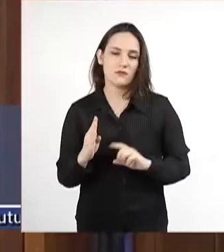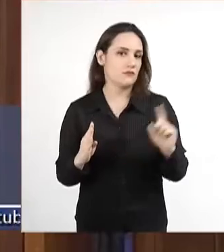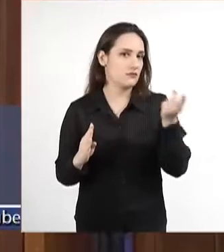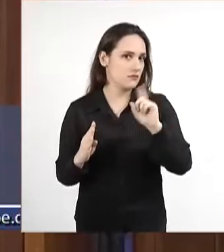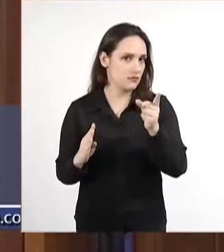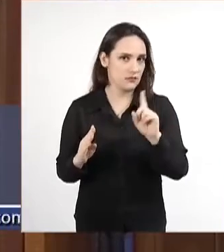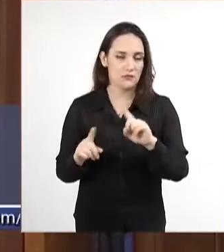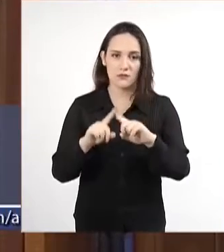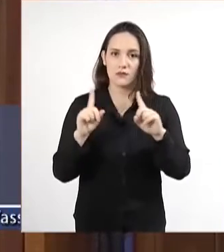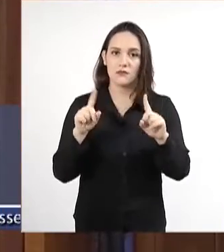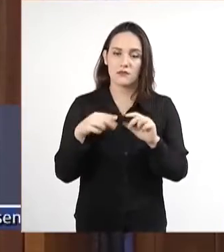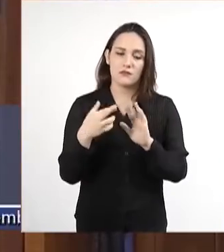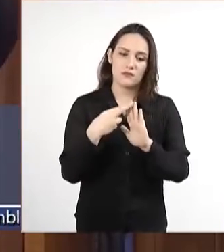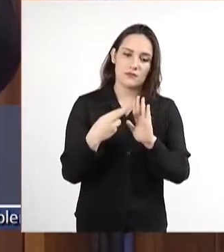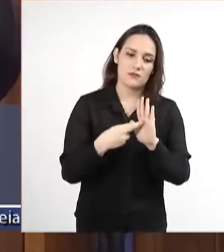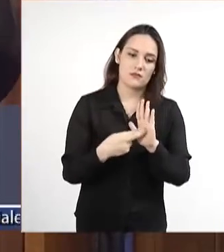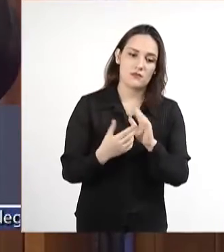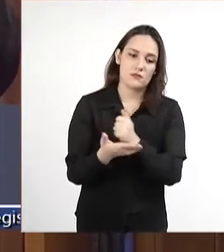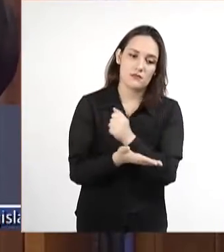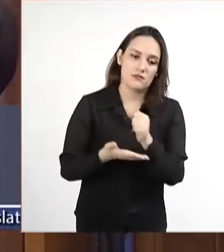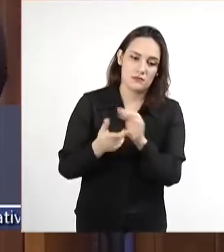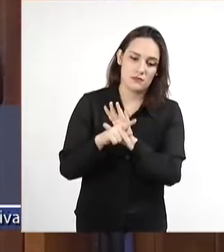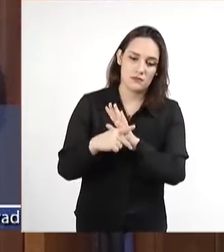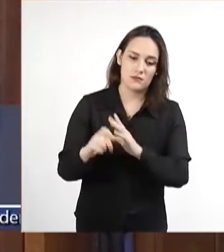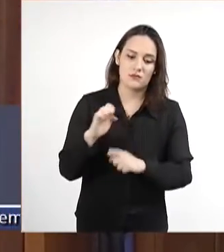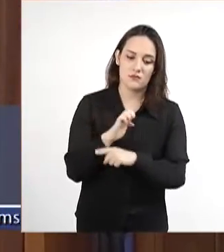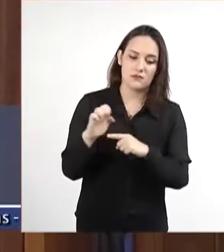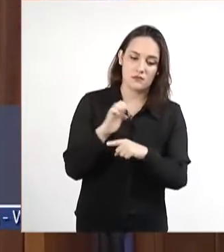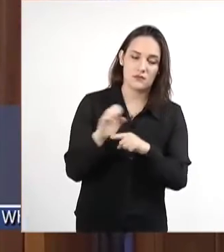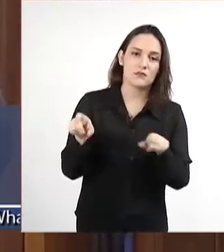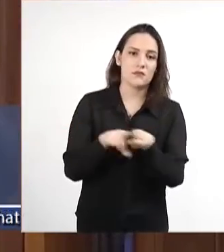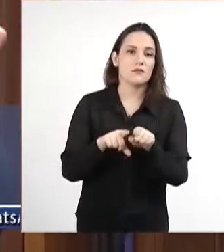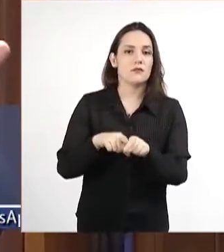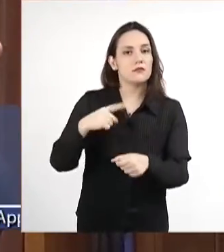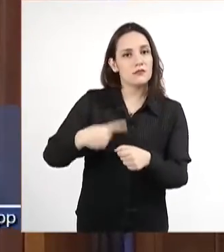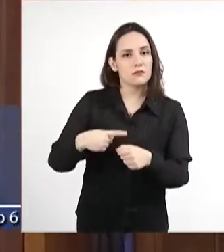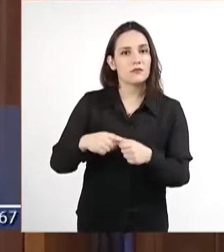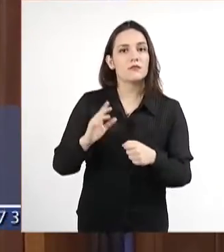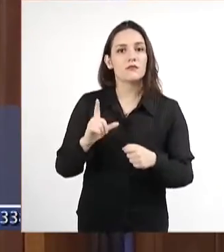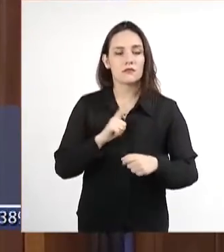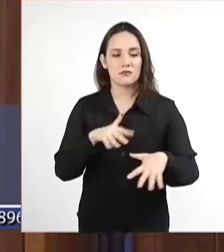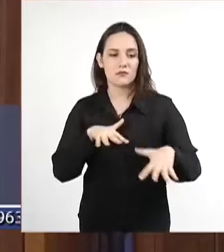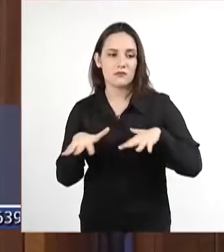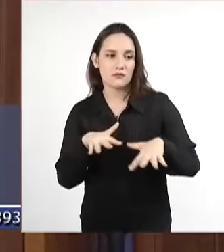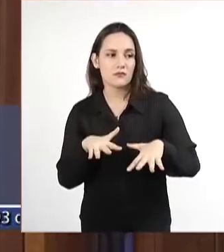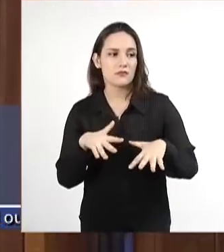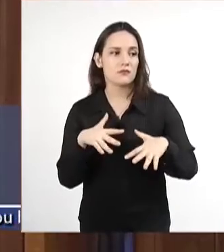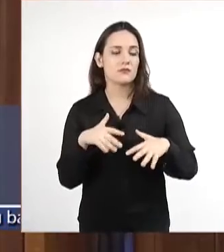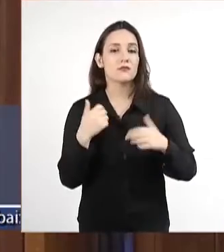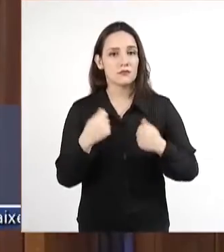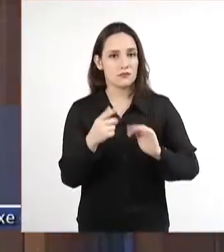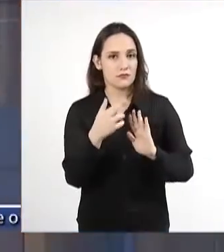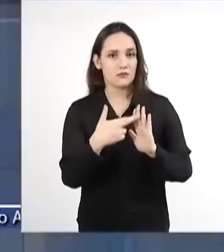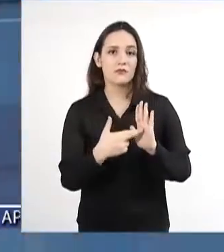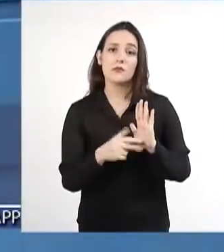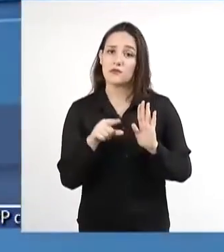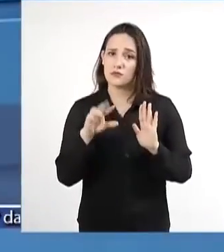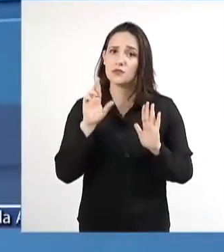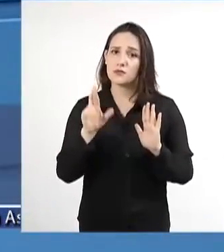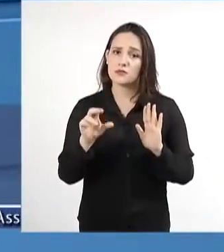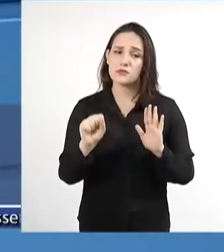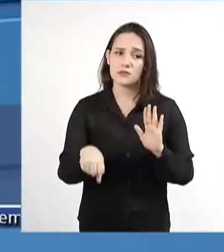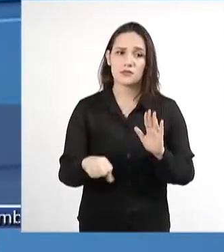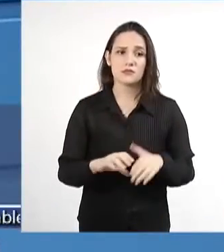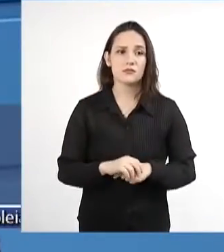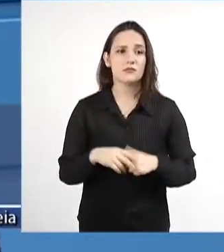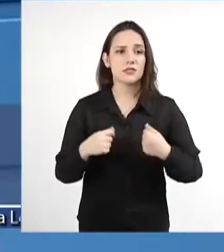como regra básica para estados e municípios. E aí tem uma mobilização que tem que ser feita assim, e Vossa Excelência tem razão.